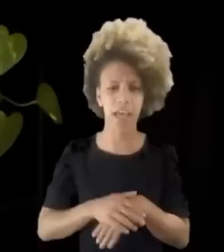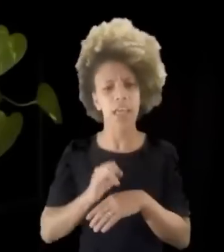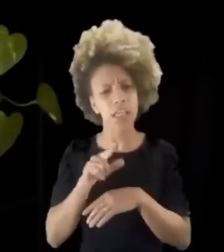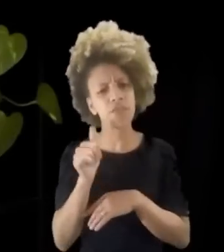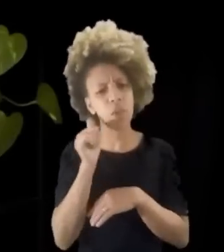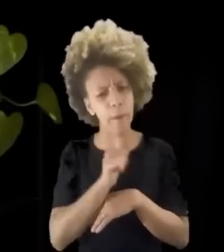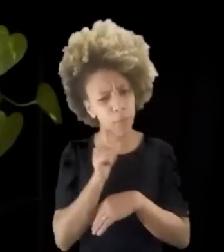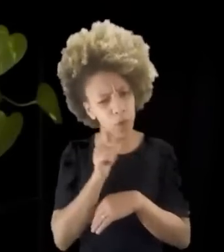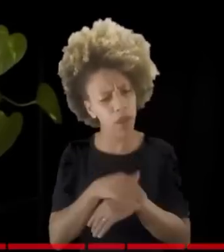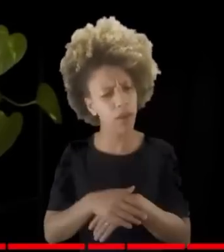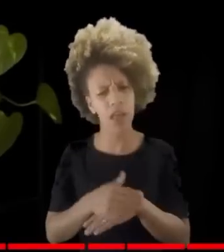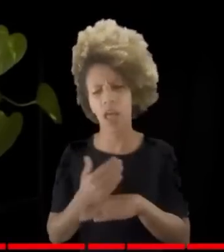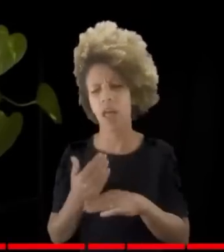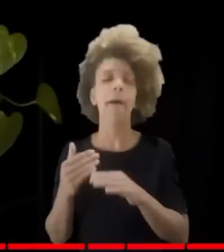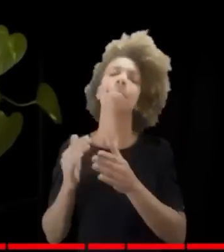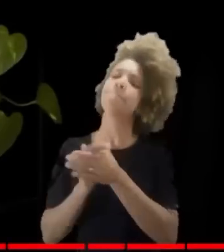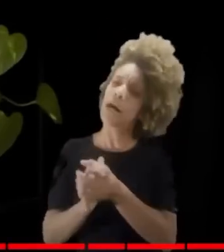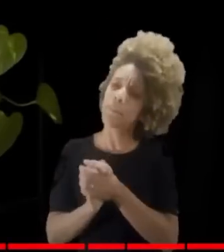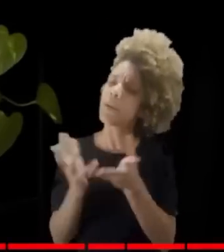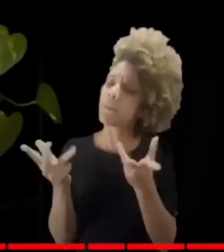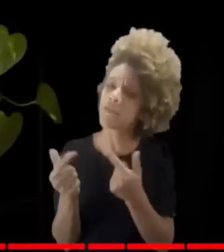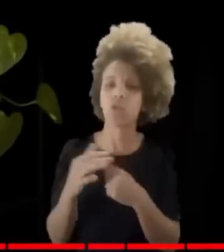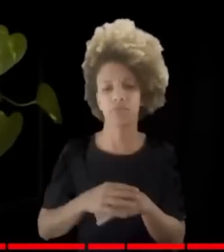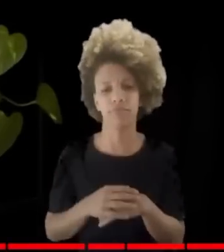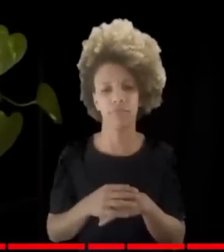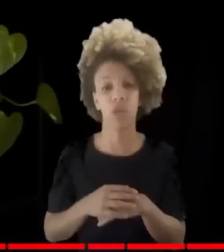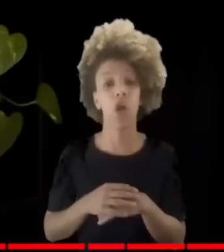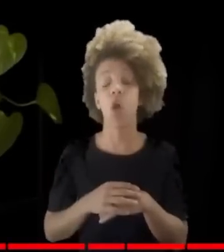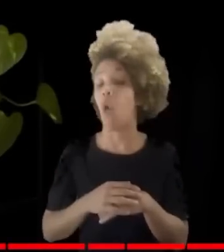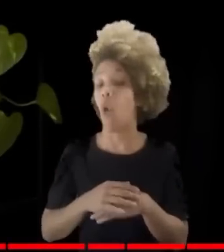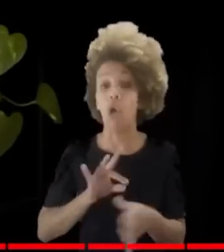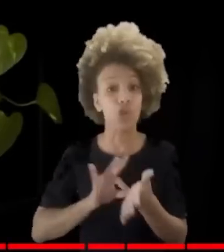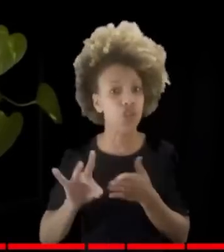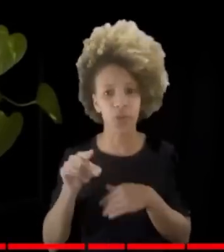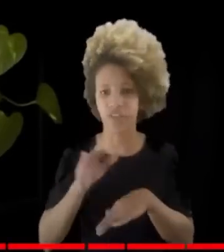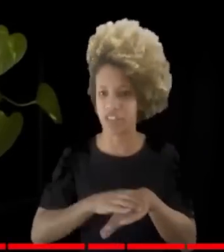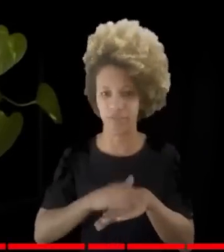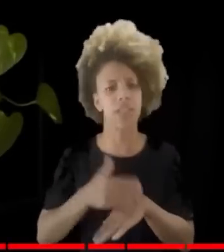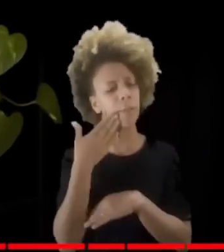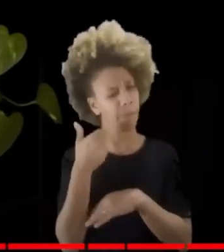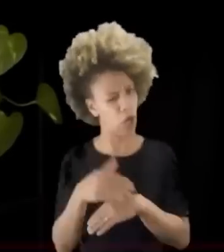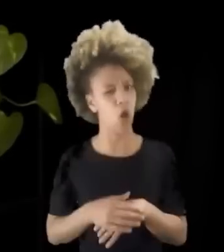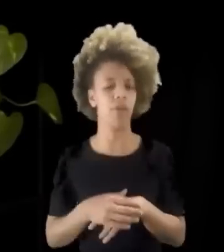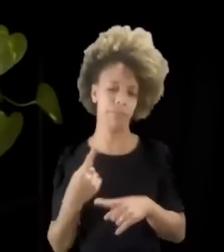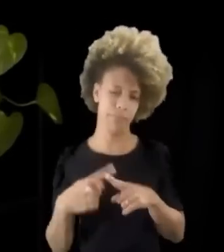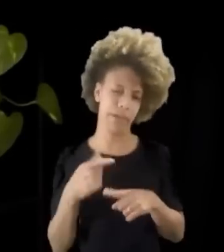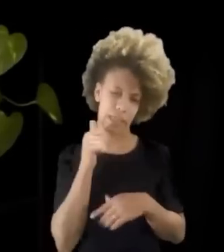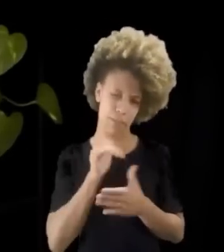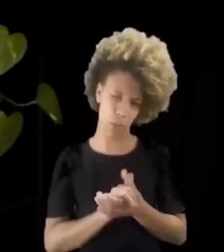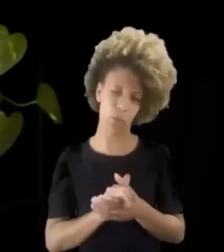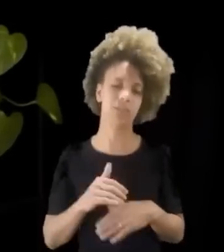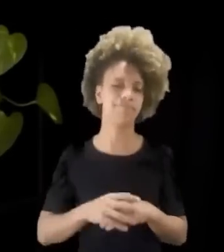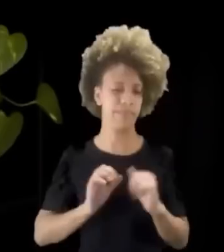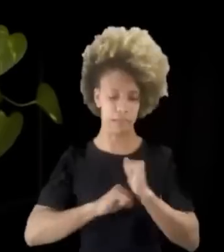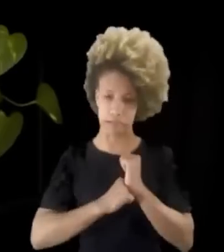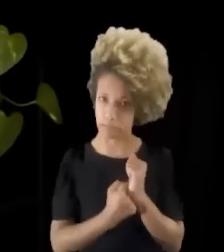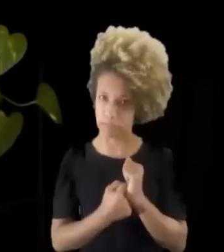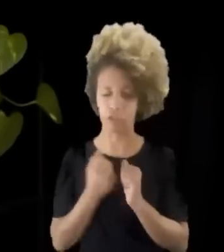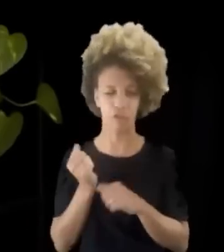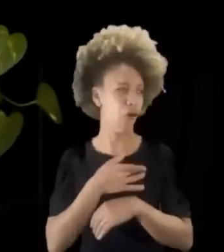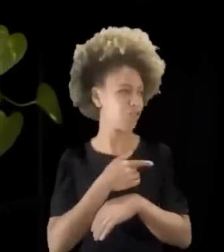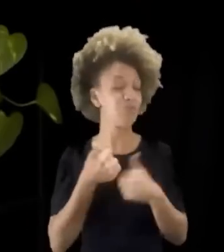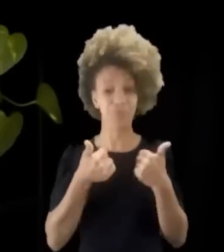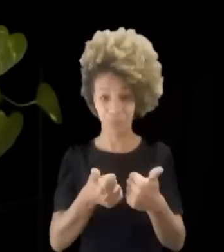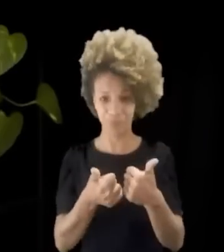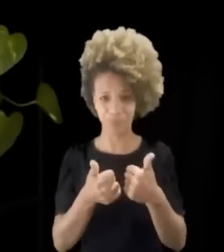se você é uma mulher e tal não manda assim Parabéns você é incrível fala assim o Diego que você fez é melhor encher o saco aí ele já bloqueei